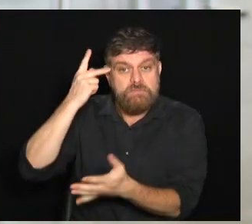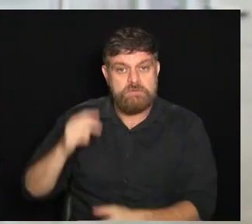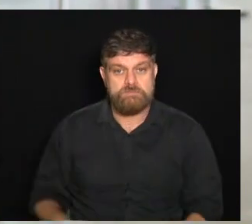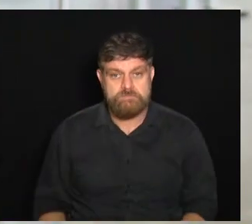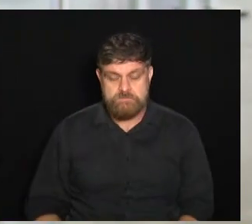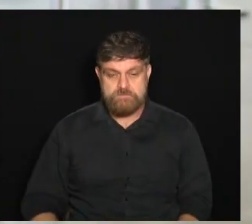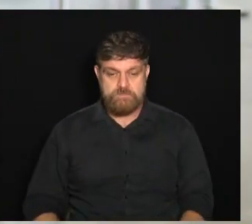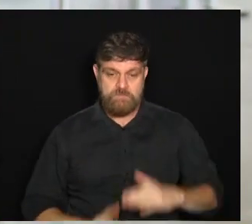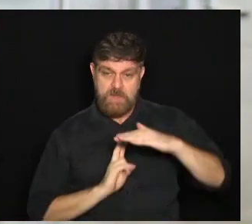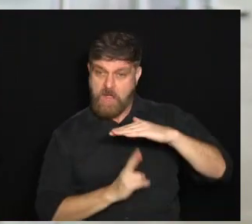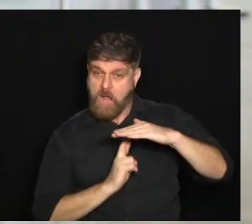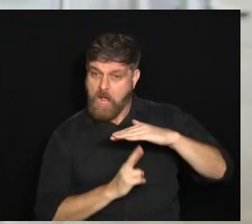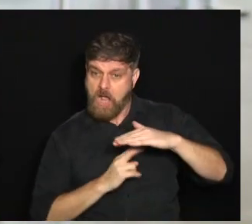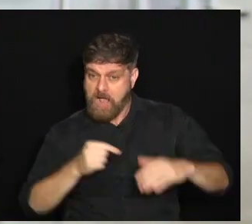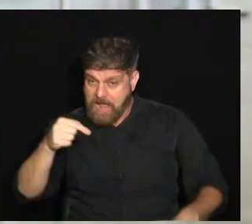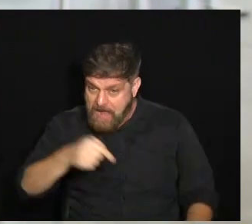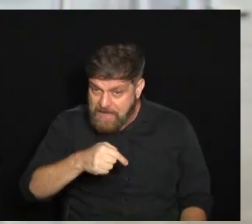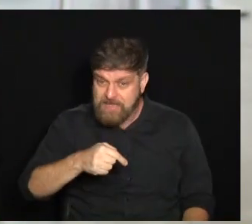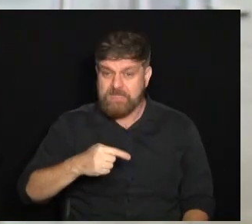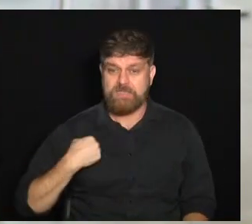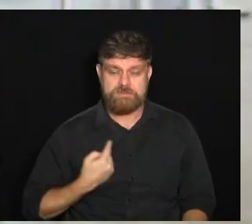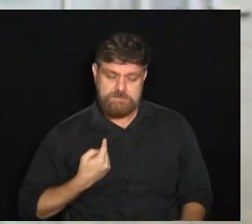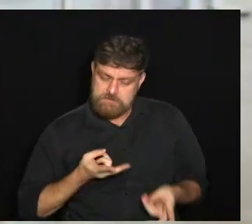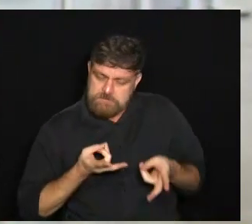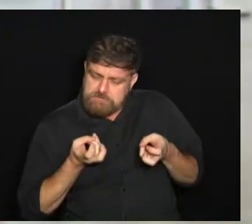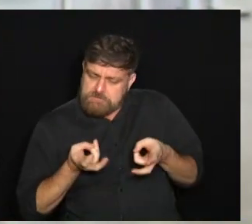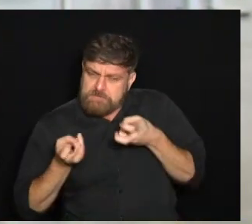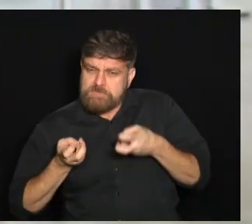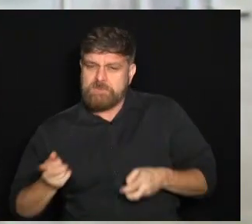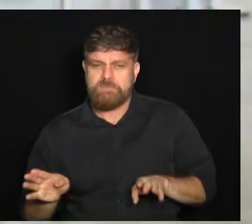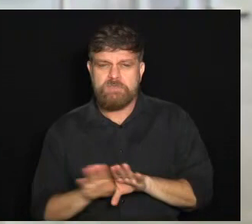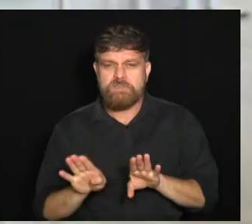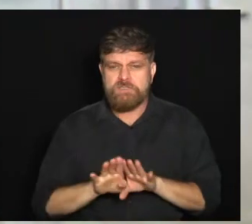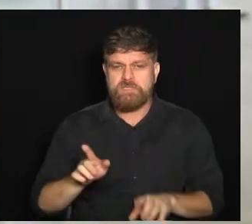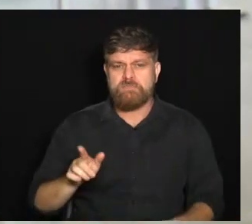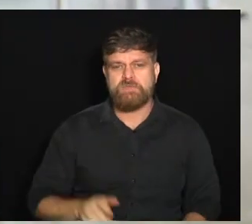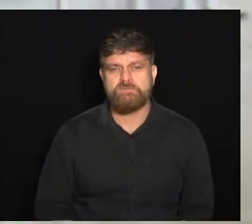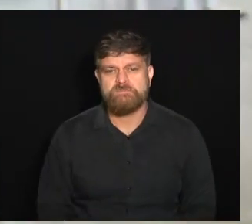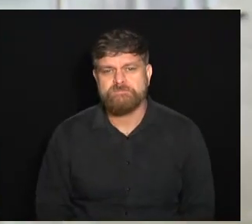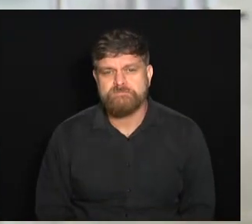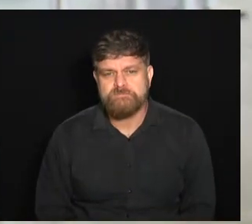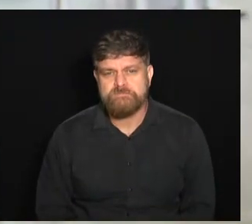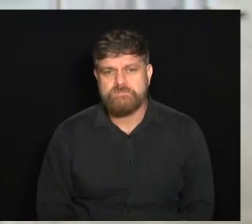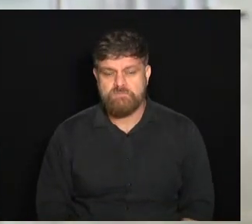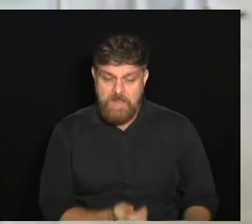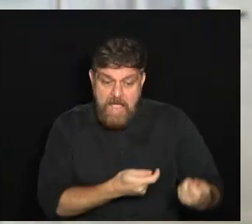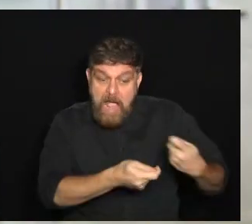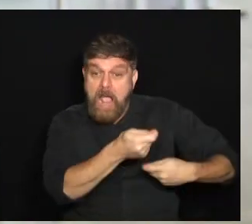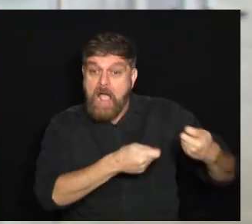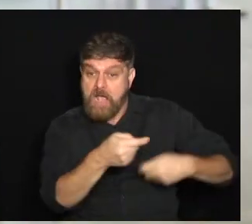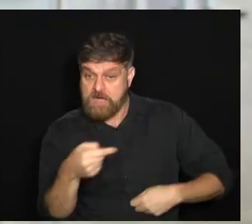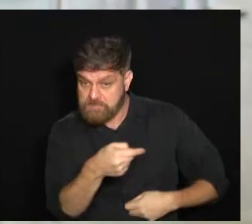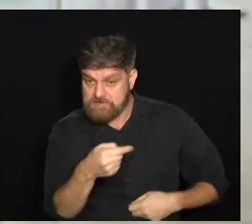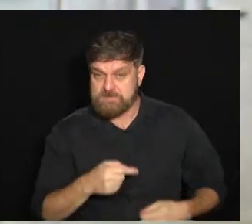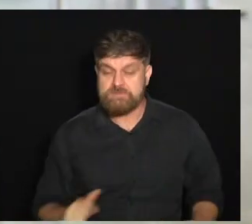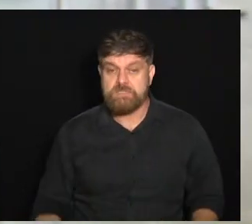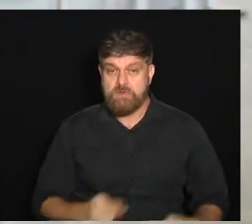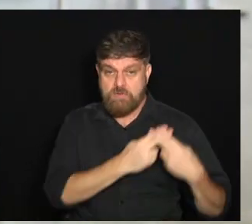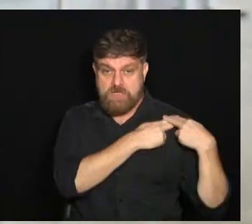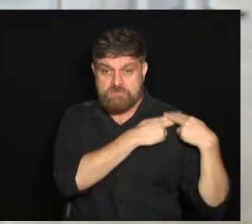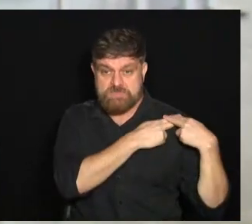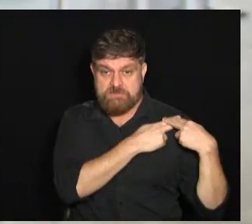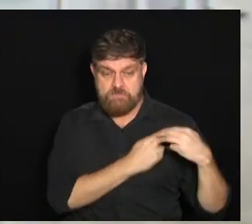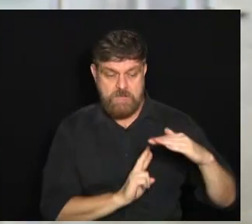no terminal rodoviário a gente percebe também uma movimentação da administração. A concessionária que administra o